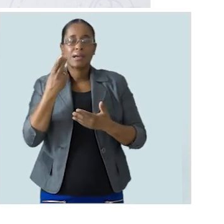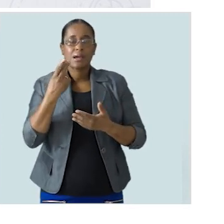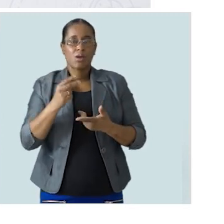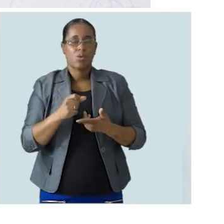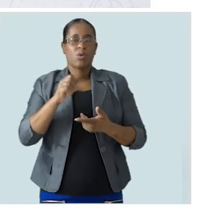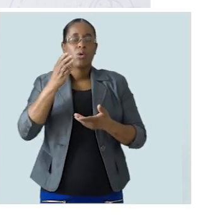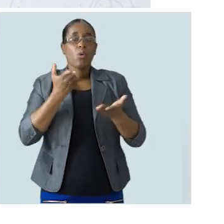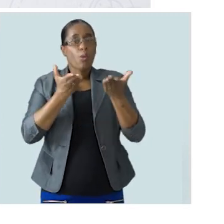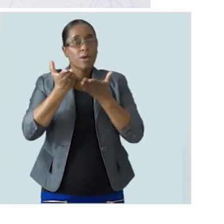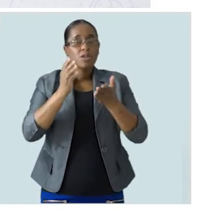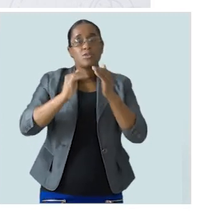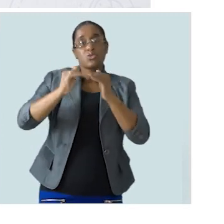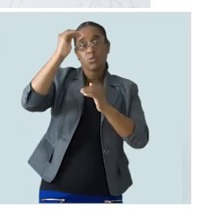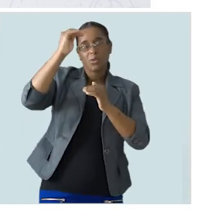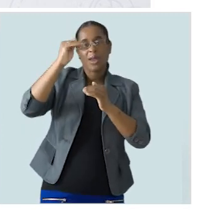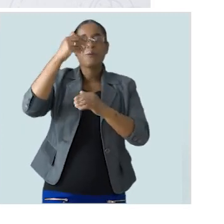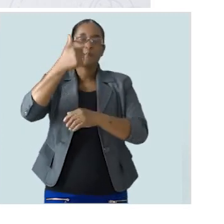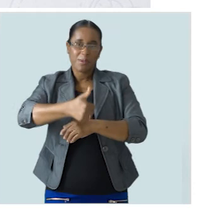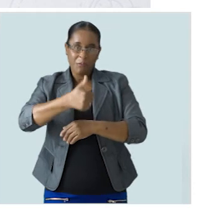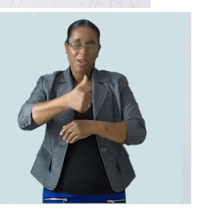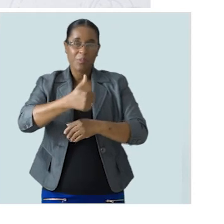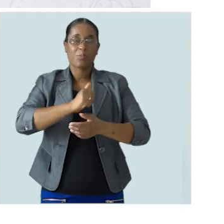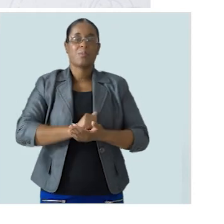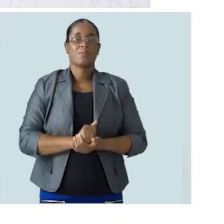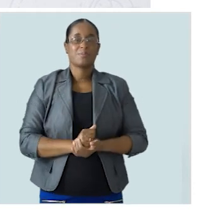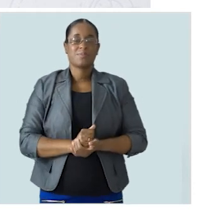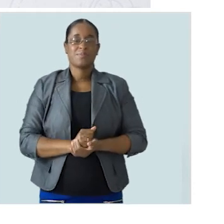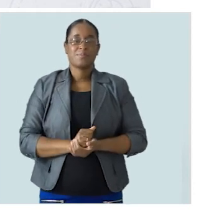Comparativo de superioridade. Perfeito.